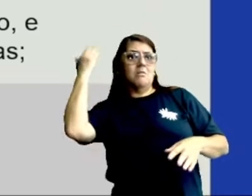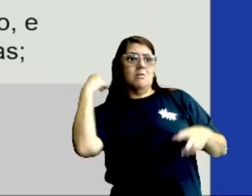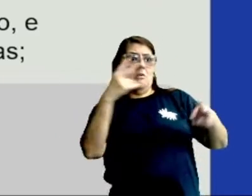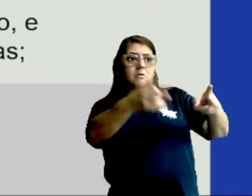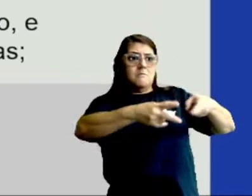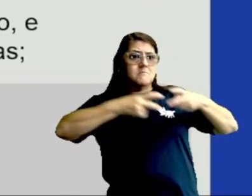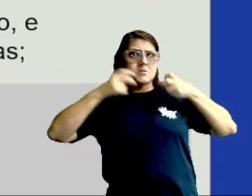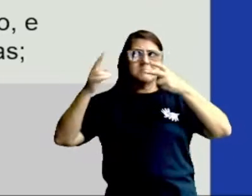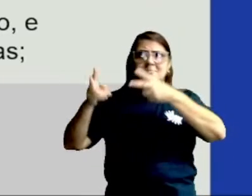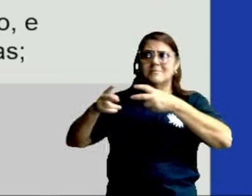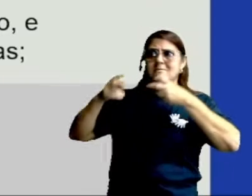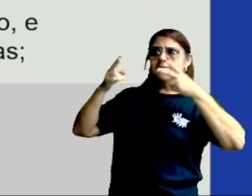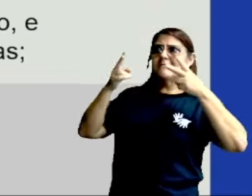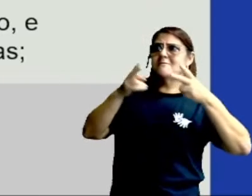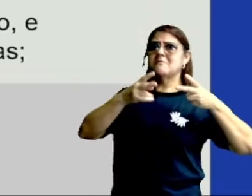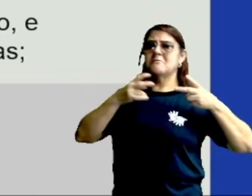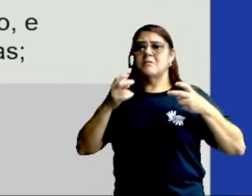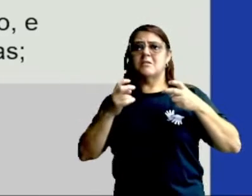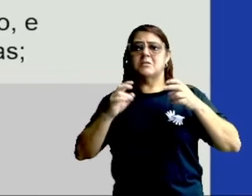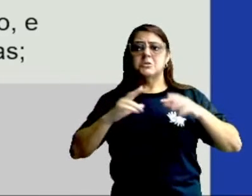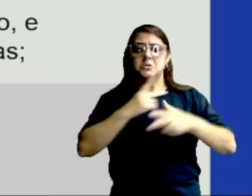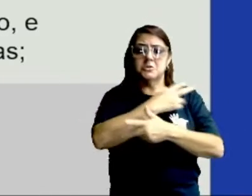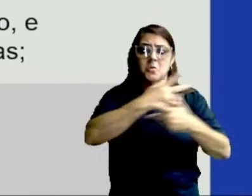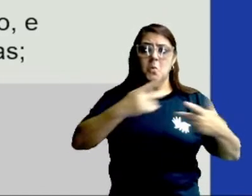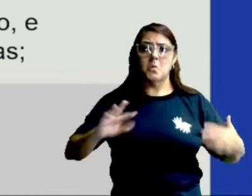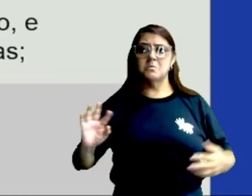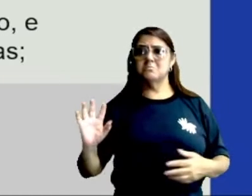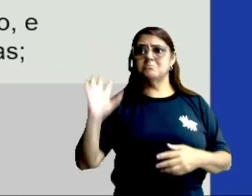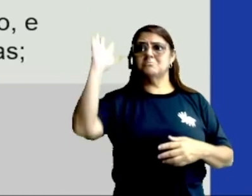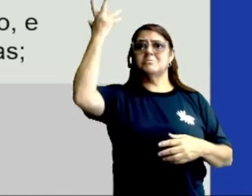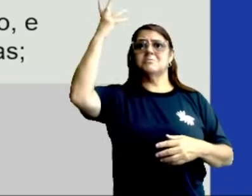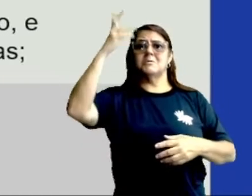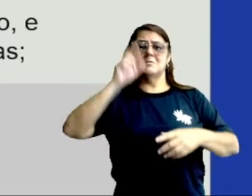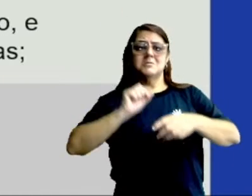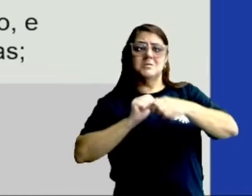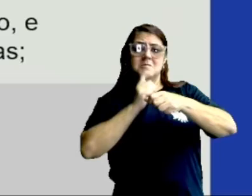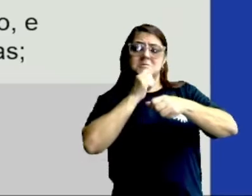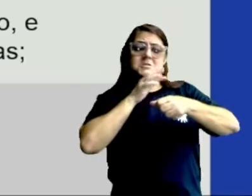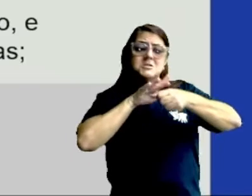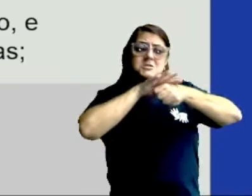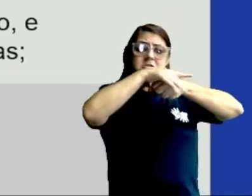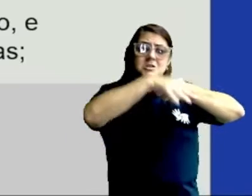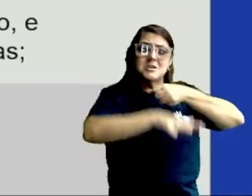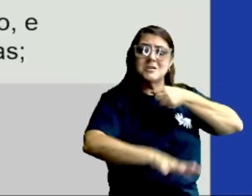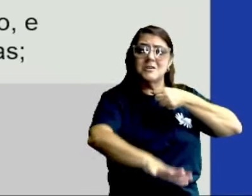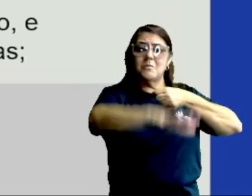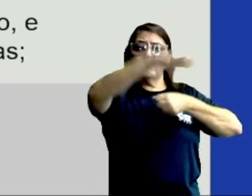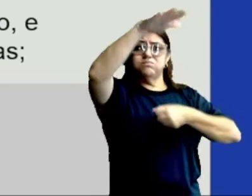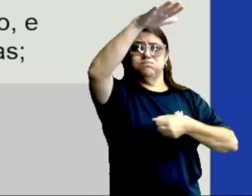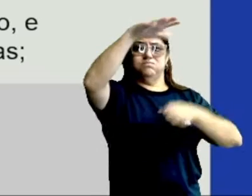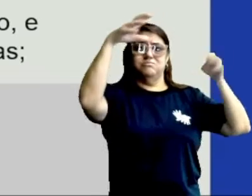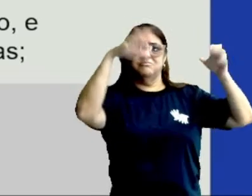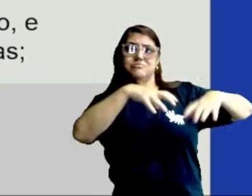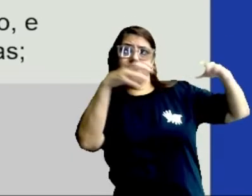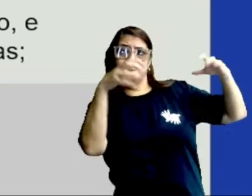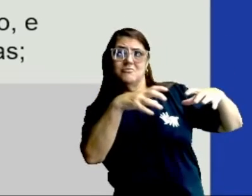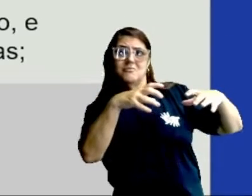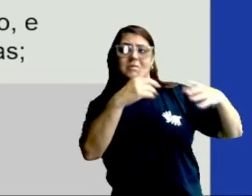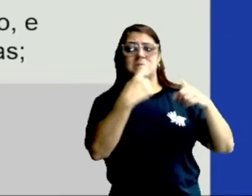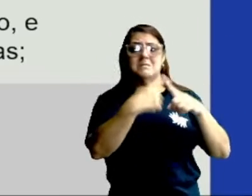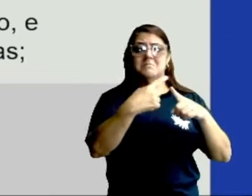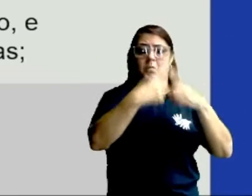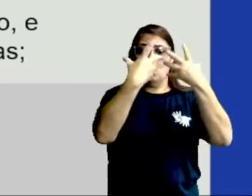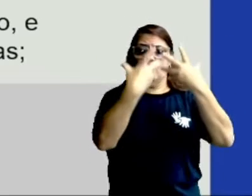esses fenômenos da natureza começa a observar essas enchentes E essas secas né E aí a partir